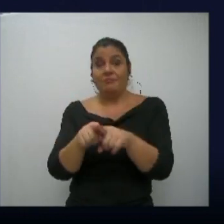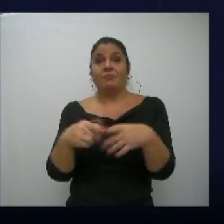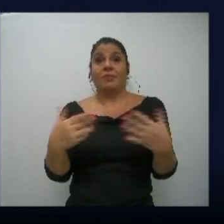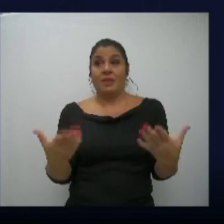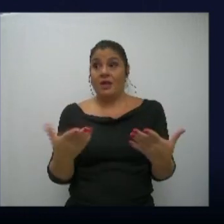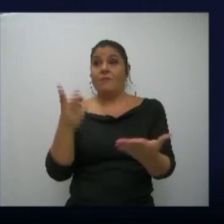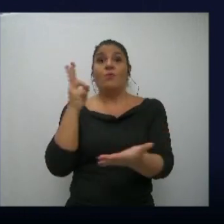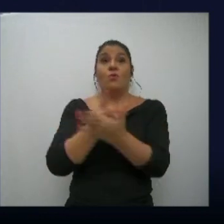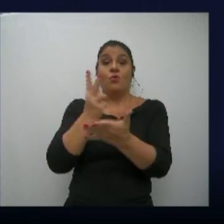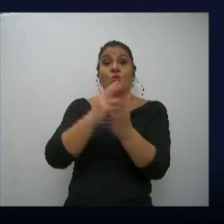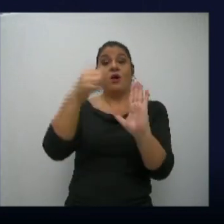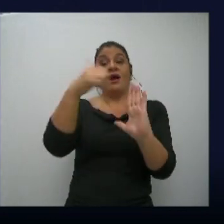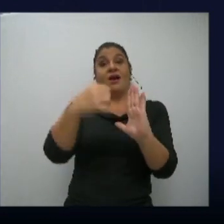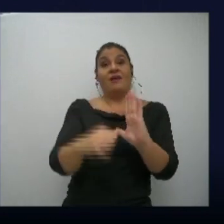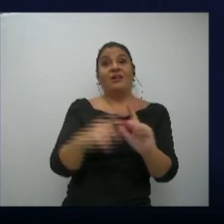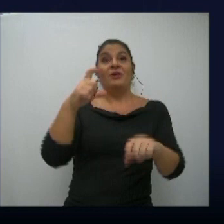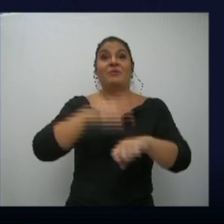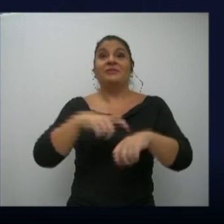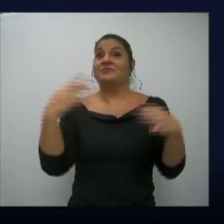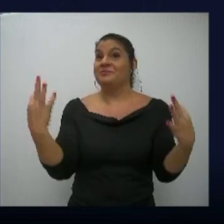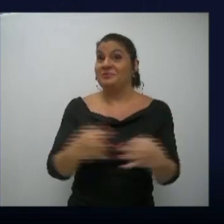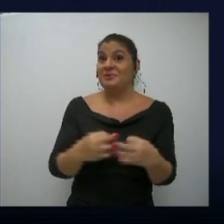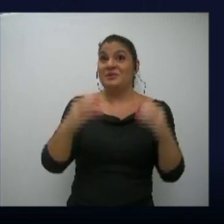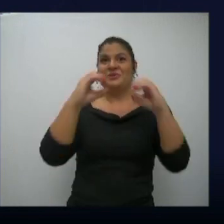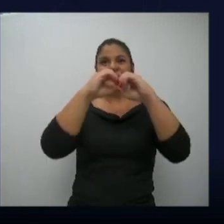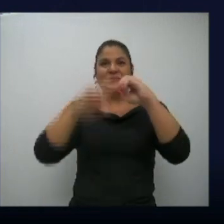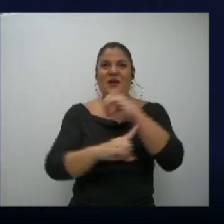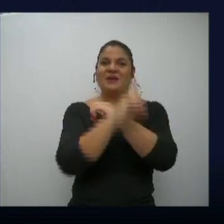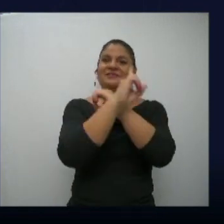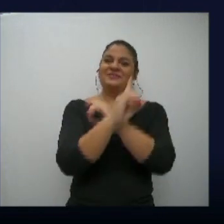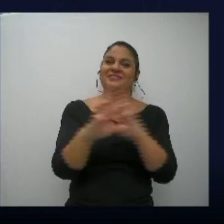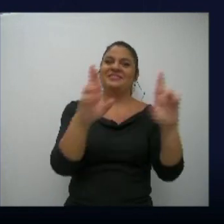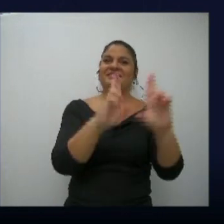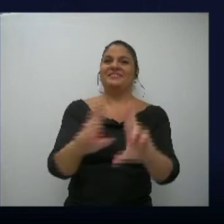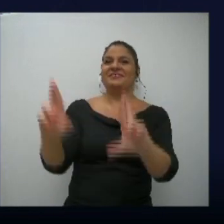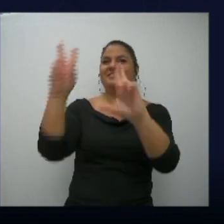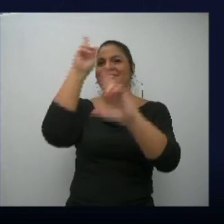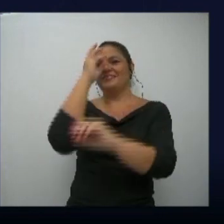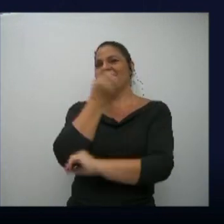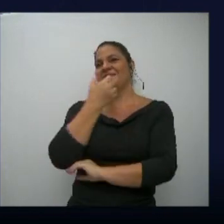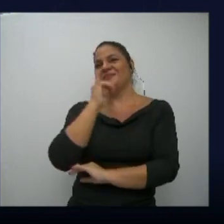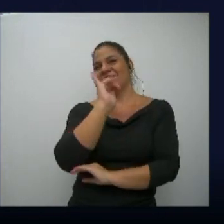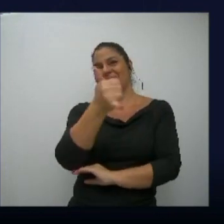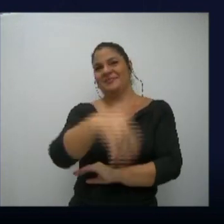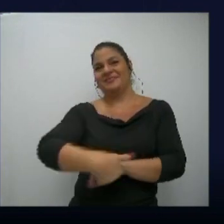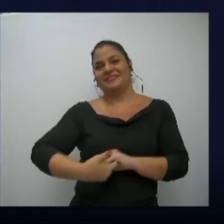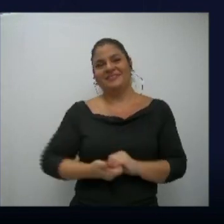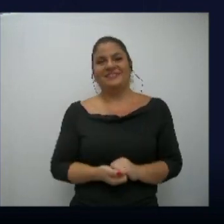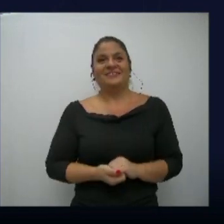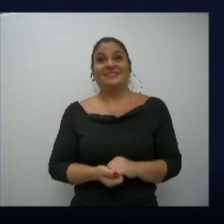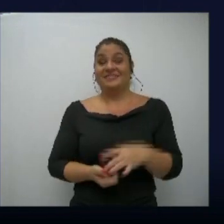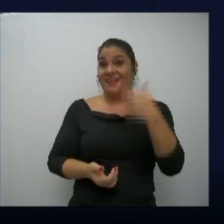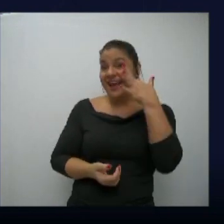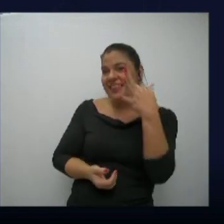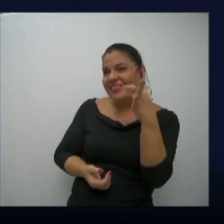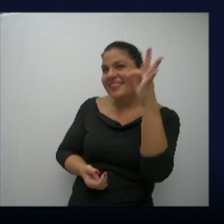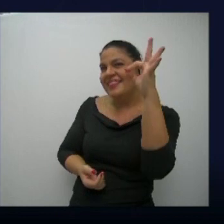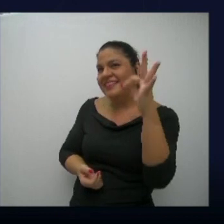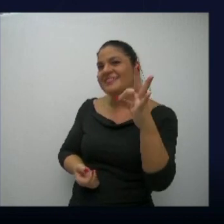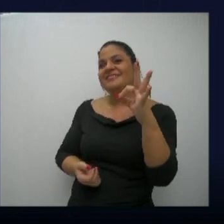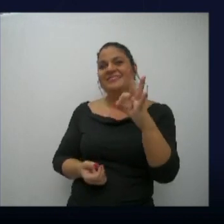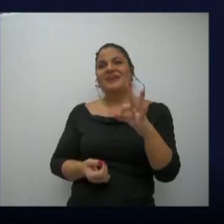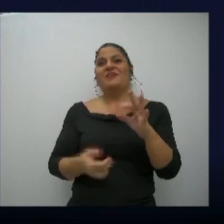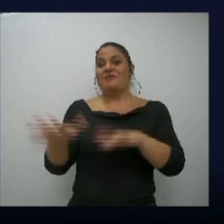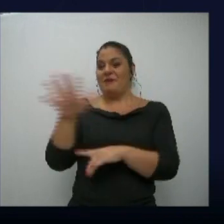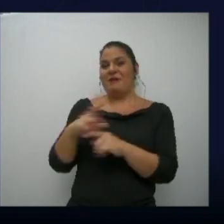vamos continuar avaliando aqui para o momento certo iFood torcendo para que tenha mais histórias boas para contar isso aí ficamos de olho enquanto que o